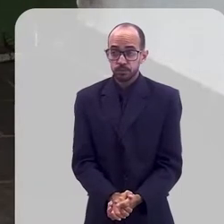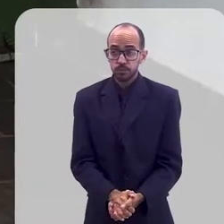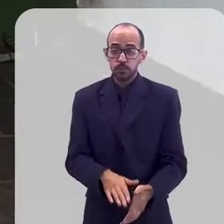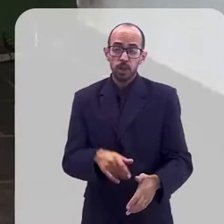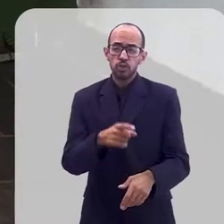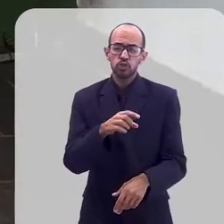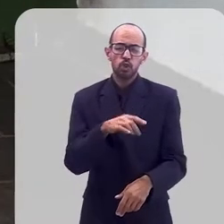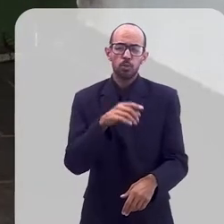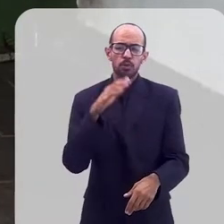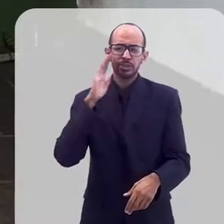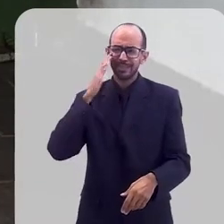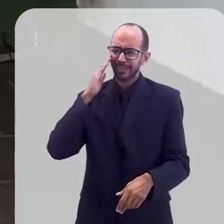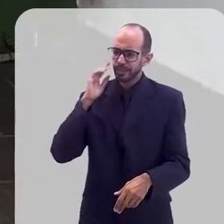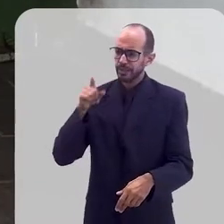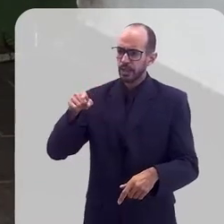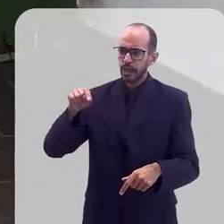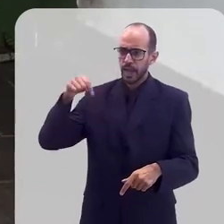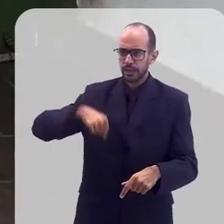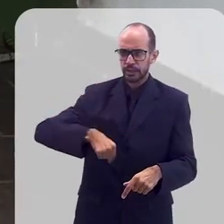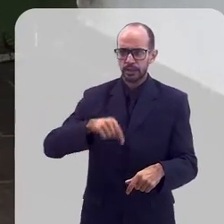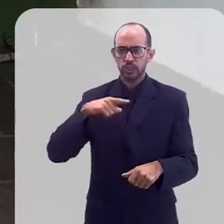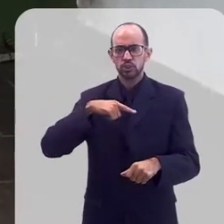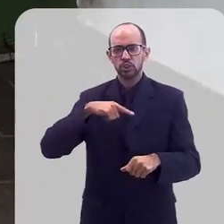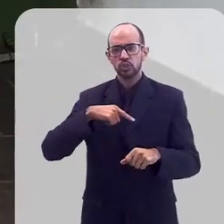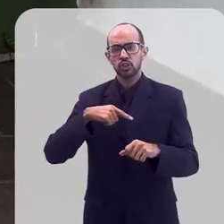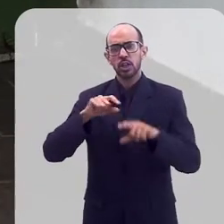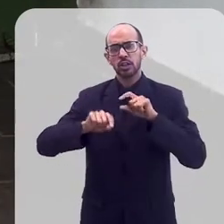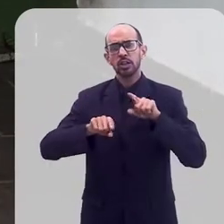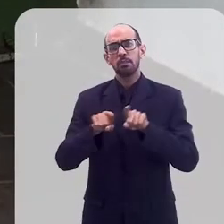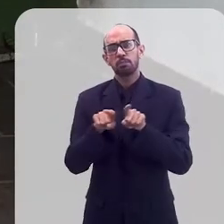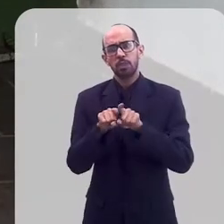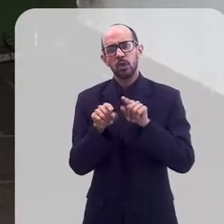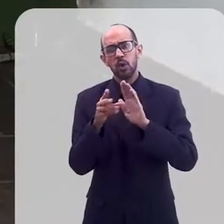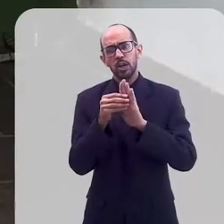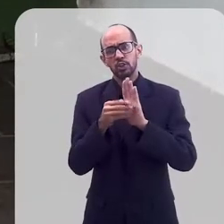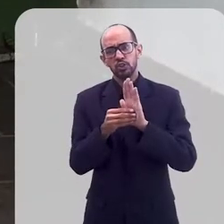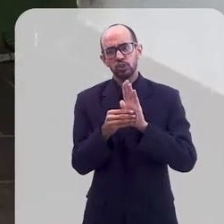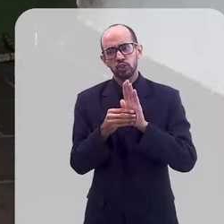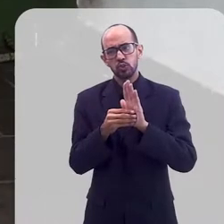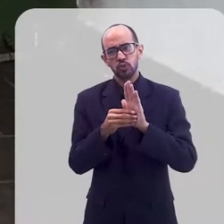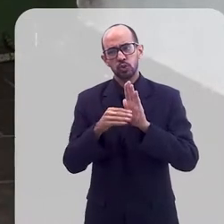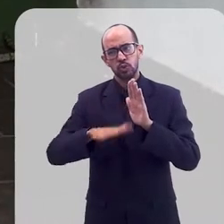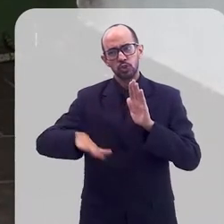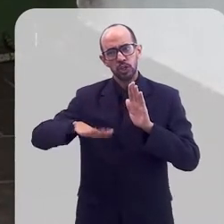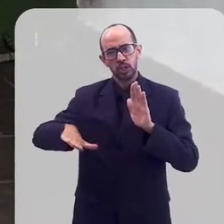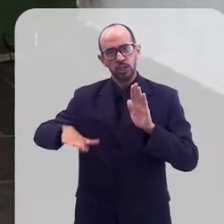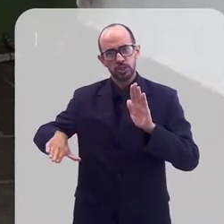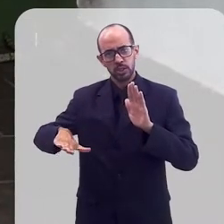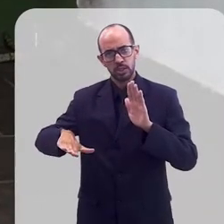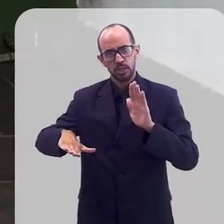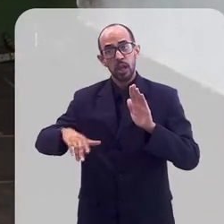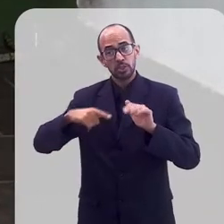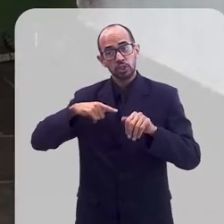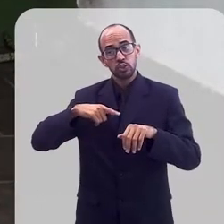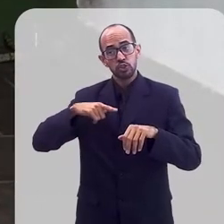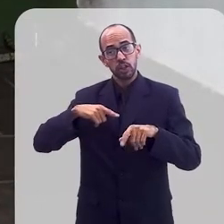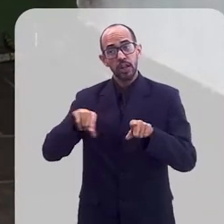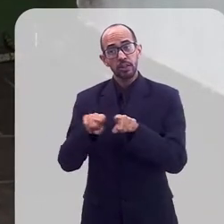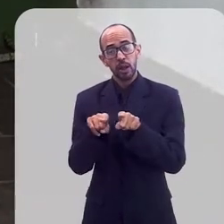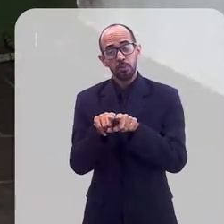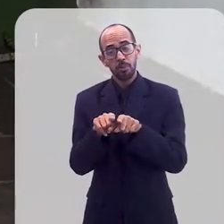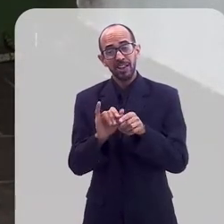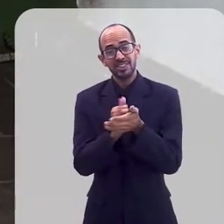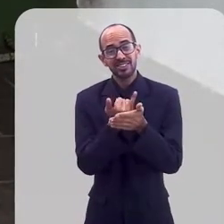exatamente. Para você ter uma ideia, nós trabalhamos aqui no TECAF com um subregistro infantil, porque o Muda, ele tem um assento na Unicef, e a gente foi